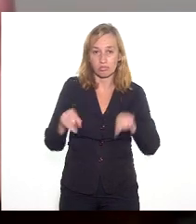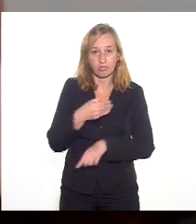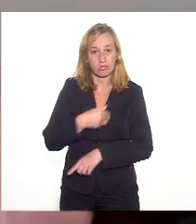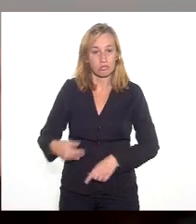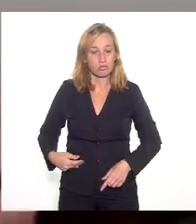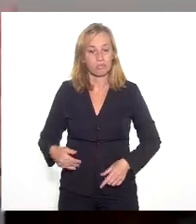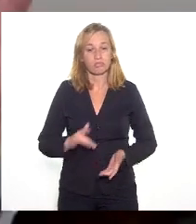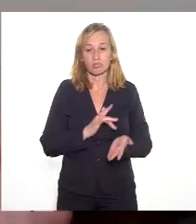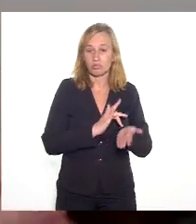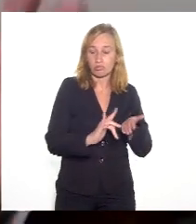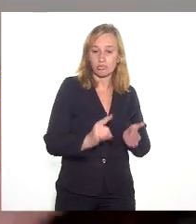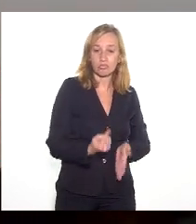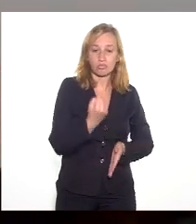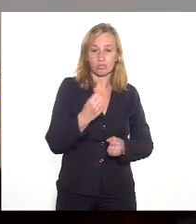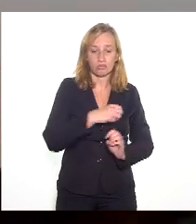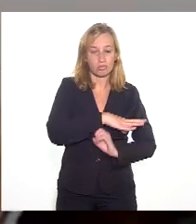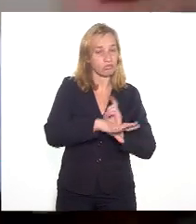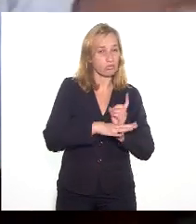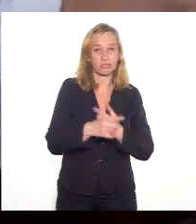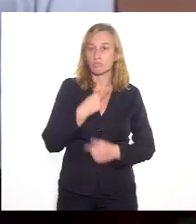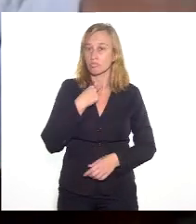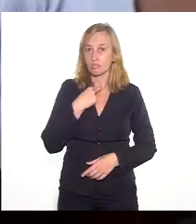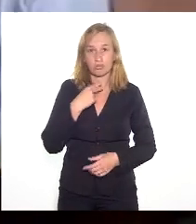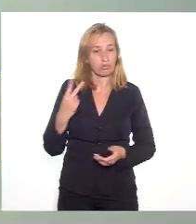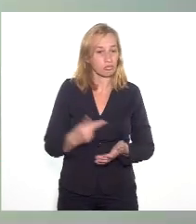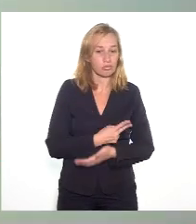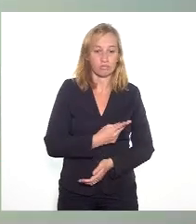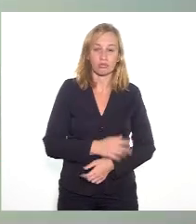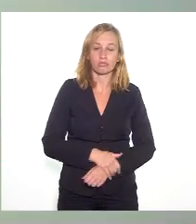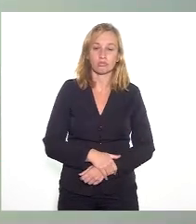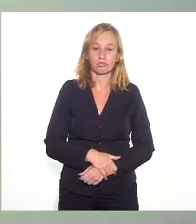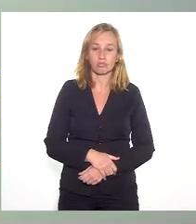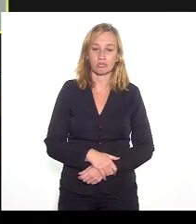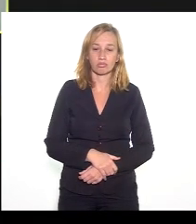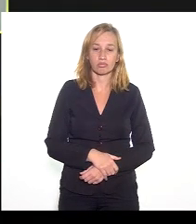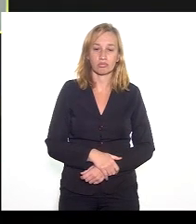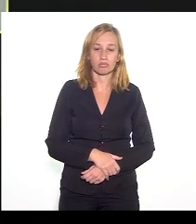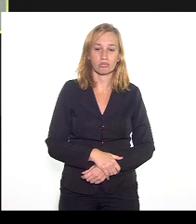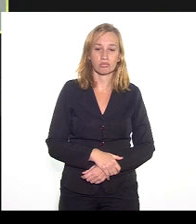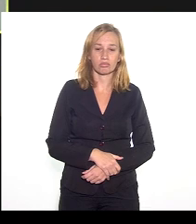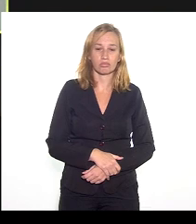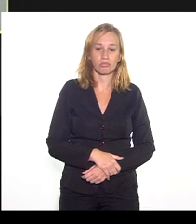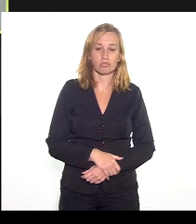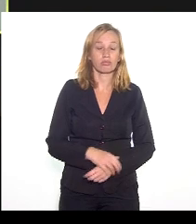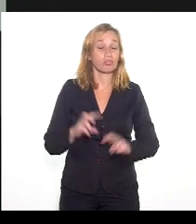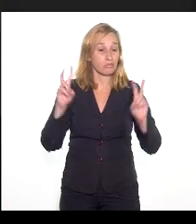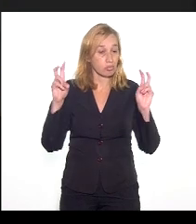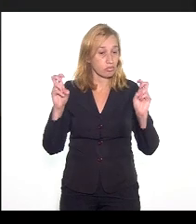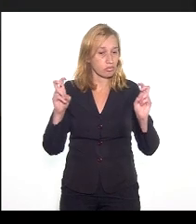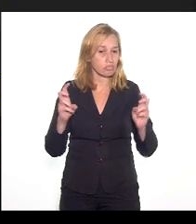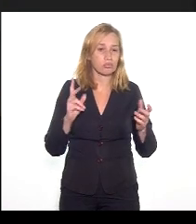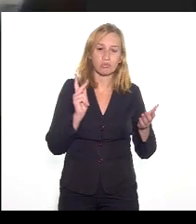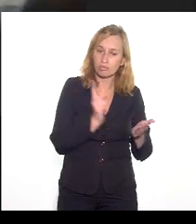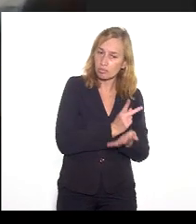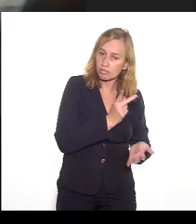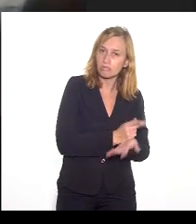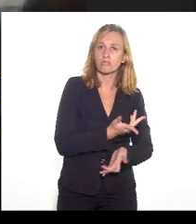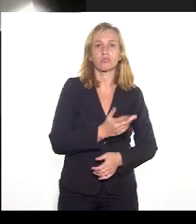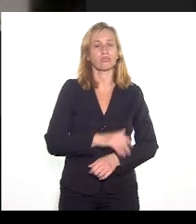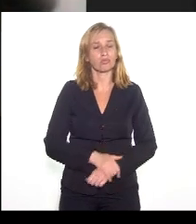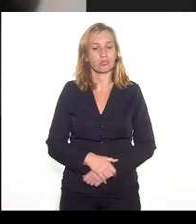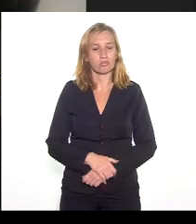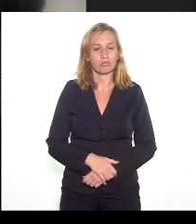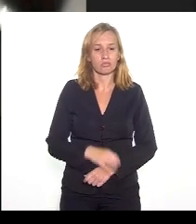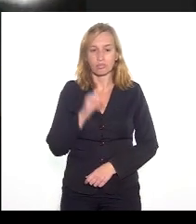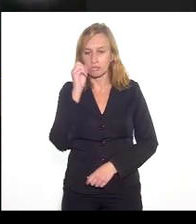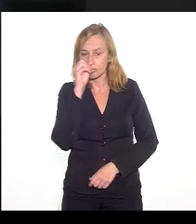um da sociedade, isto não pode produzir esses filhotinhos por aí. é uma situação aqui, é um desmando ali, é um